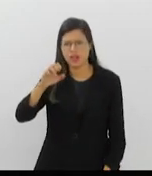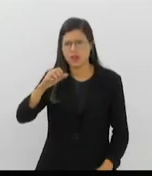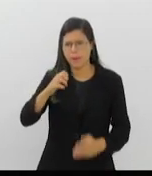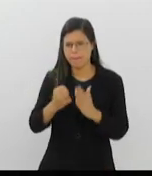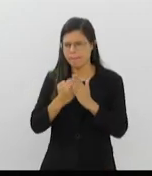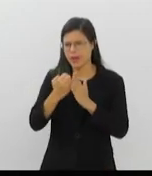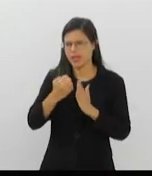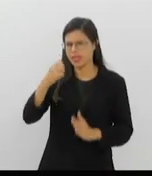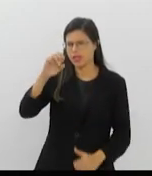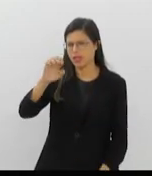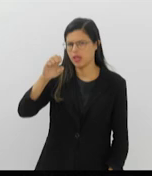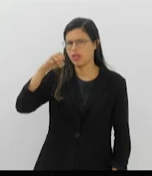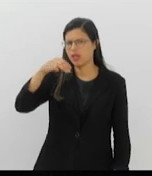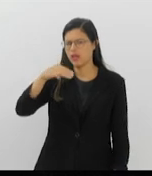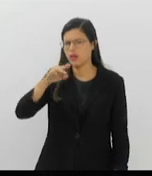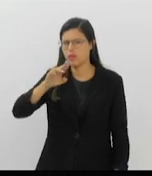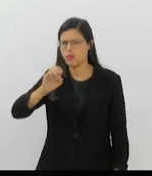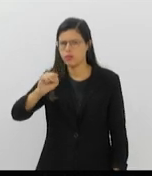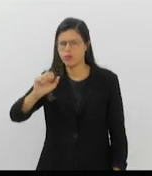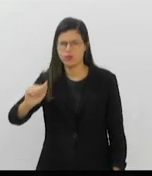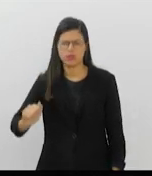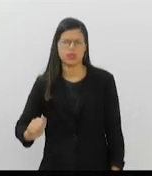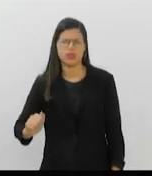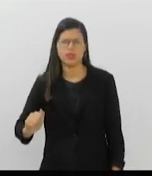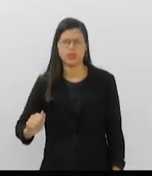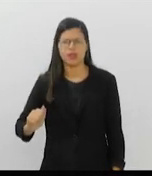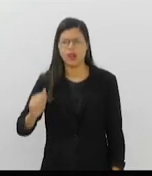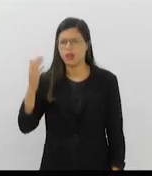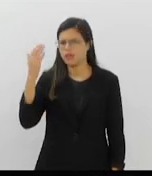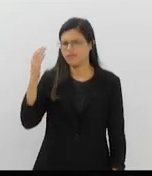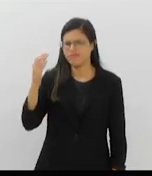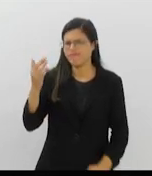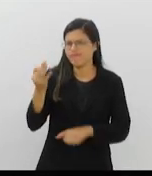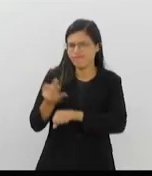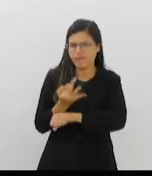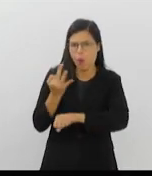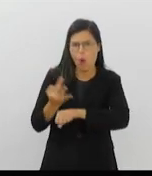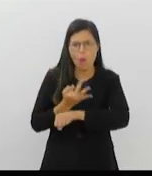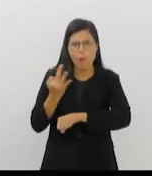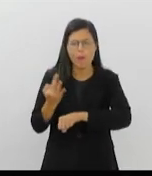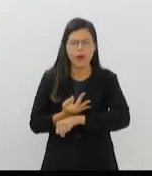emusa Niterói não aguenta mais esse tipo de